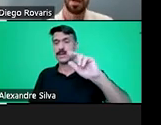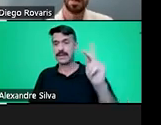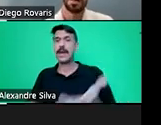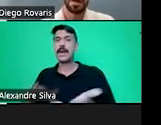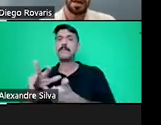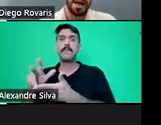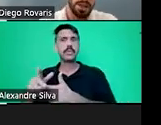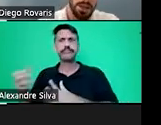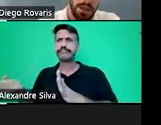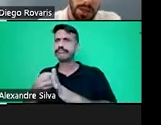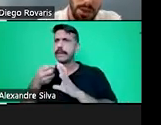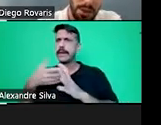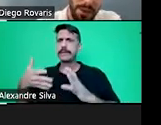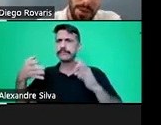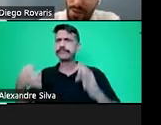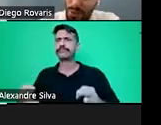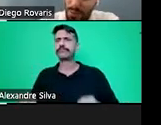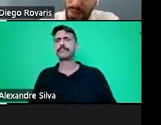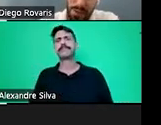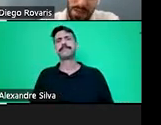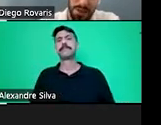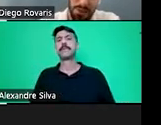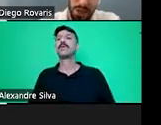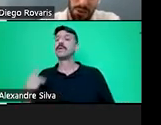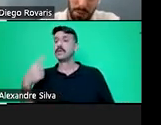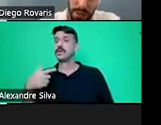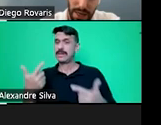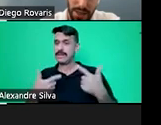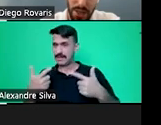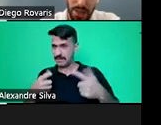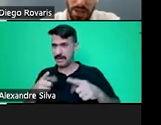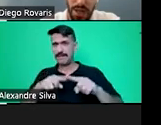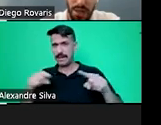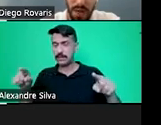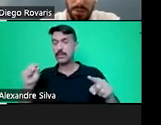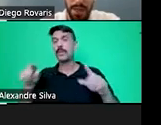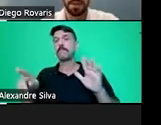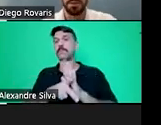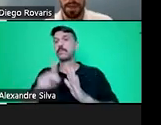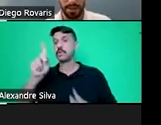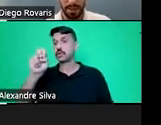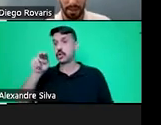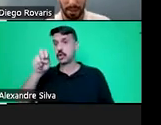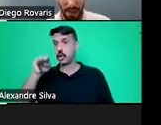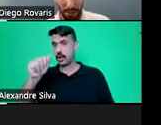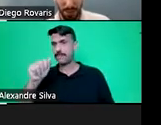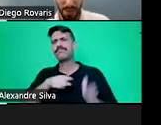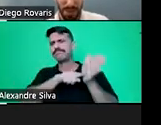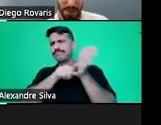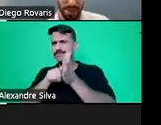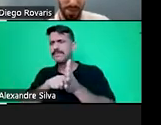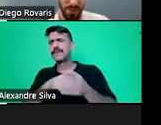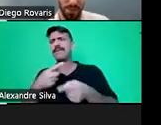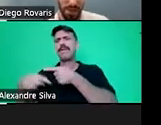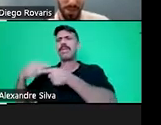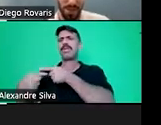mundo. A gente, quando trabalha com variabilidade no genoma, a gente tem que olhar para a questão da ancestralidade,